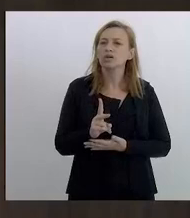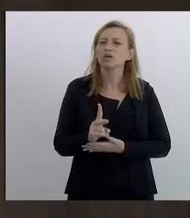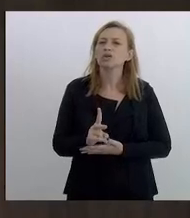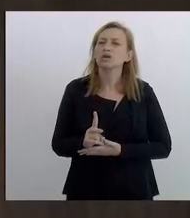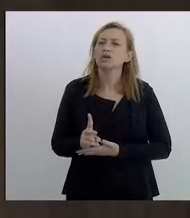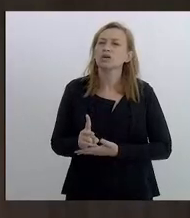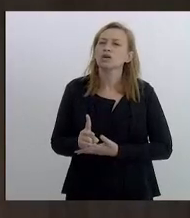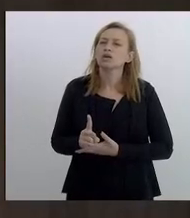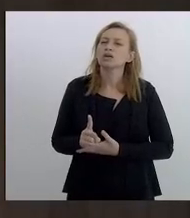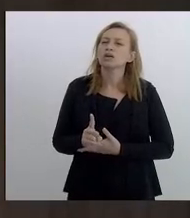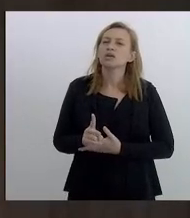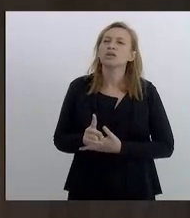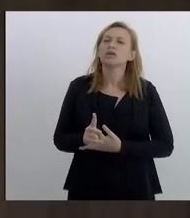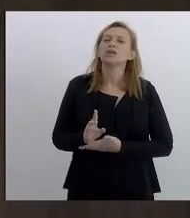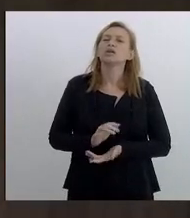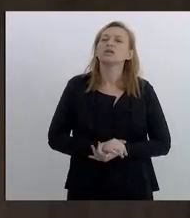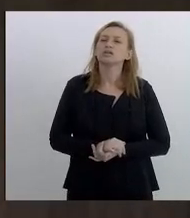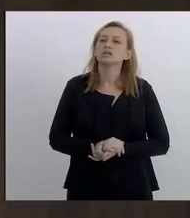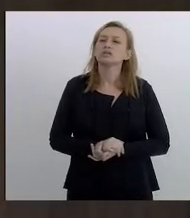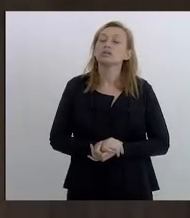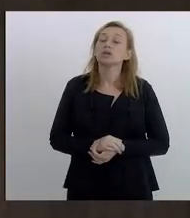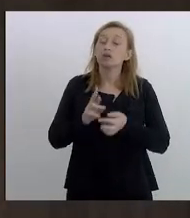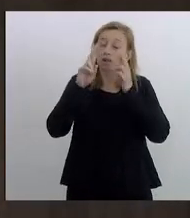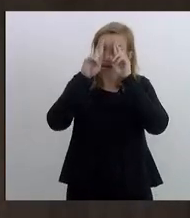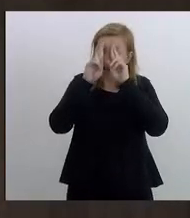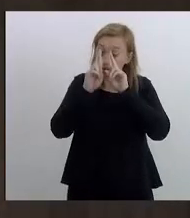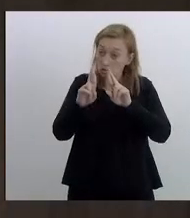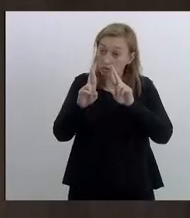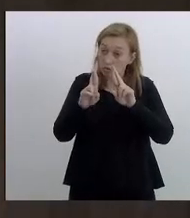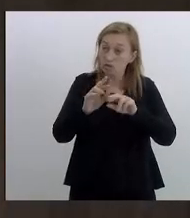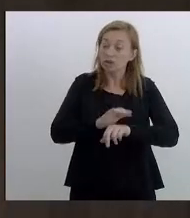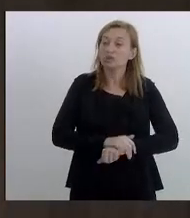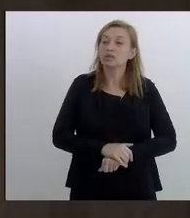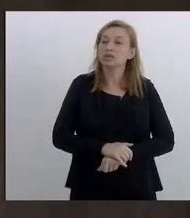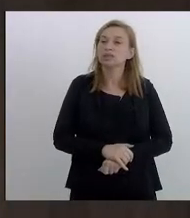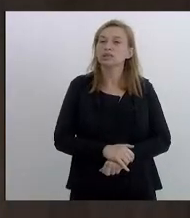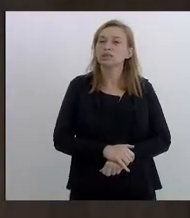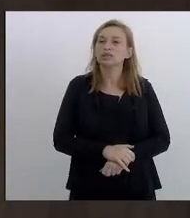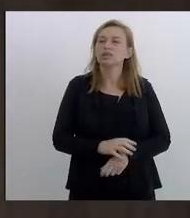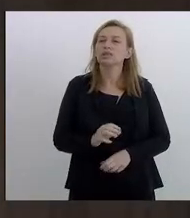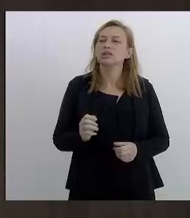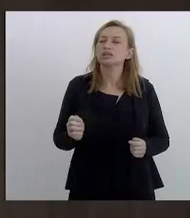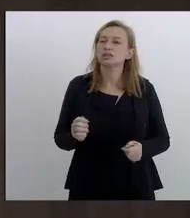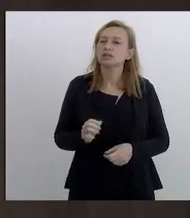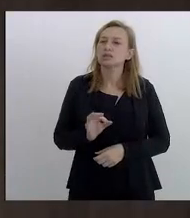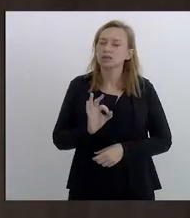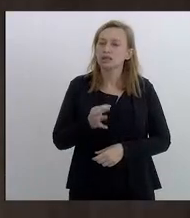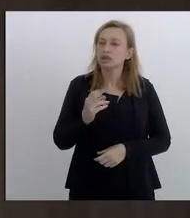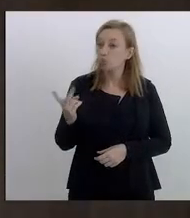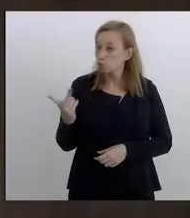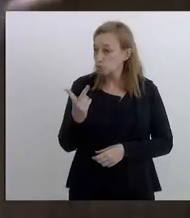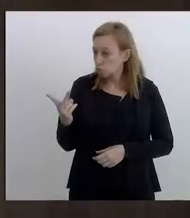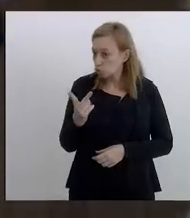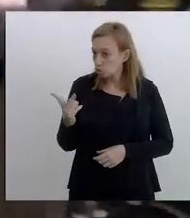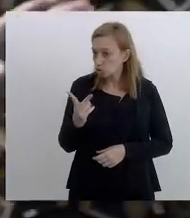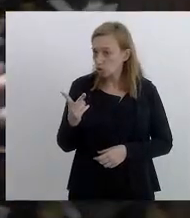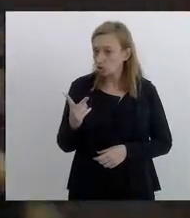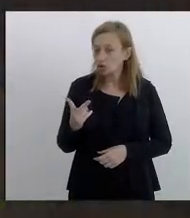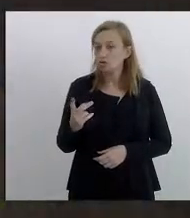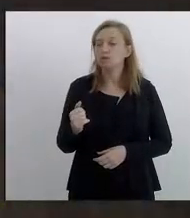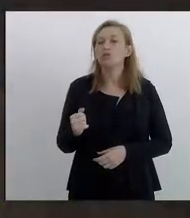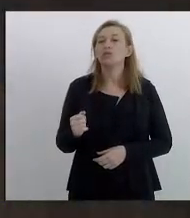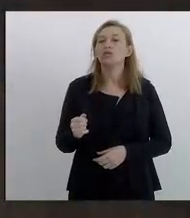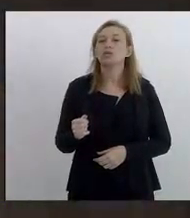muito profícua e respeitosa, e dentro absolutamente das possibilidades, e que os dois, tanto ele como